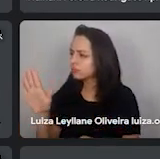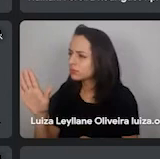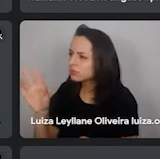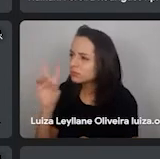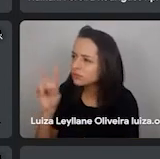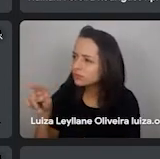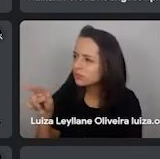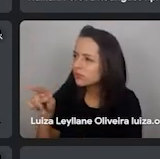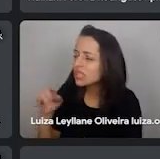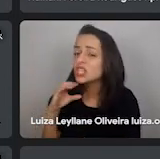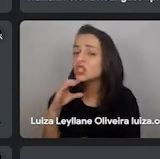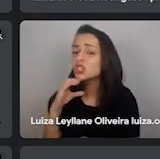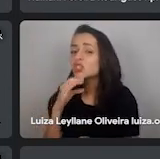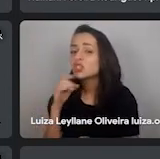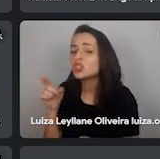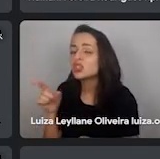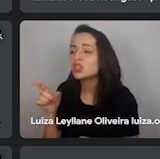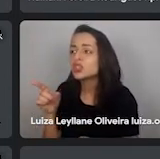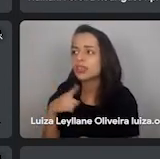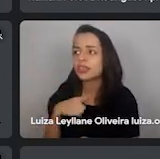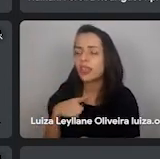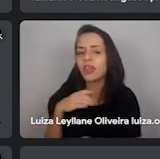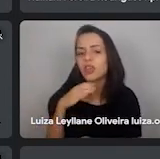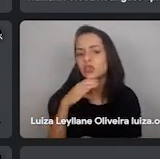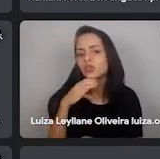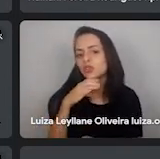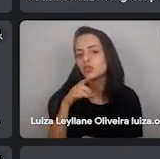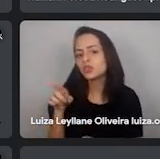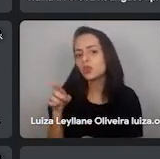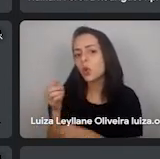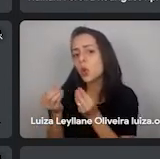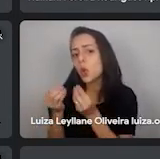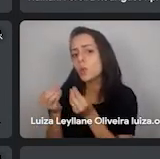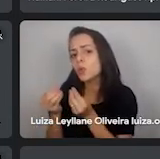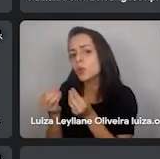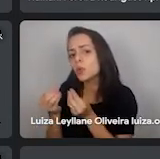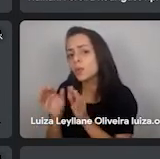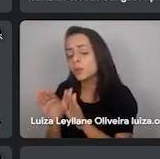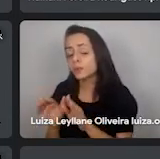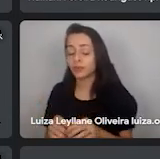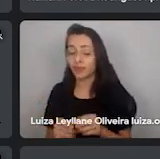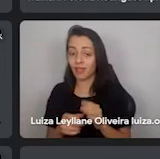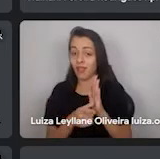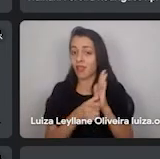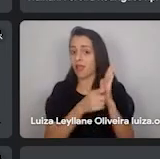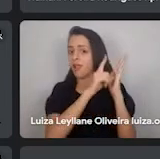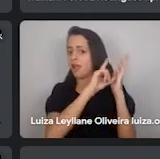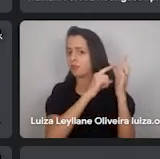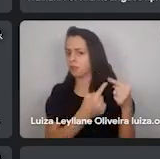Antigamente, você descobria um ponto quente, era só depois do conector